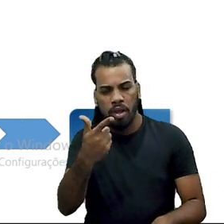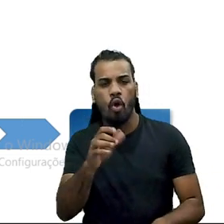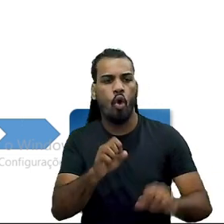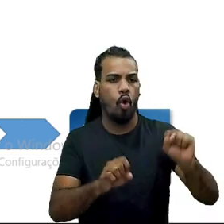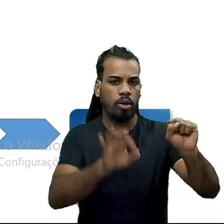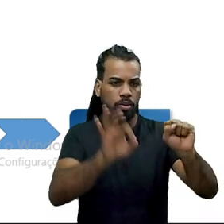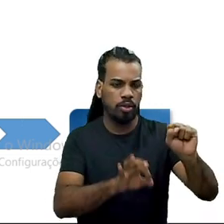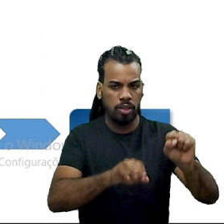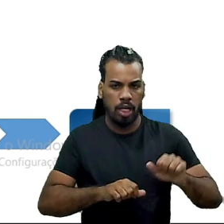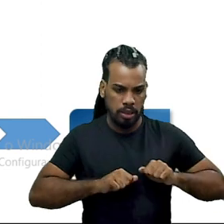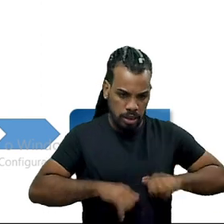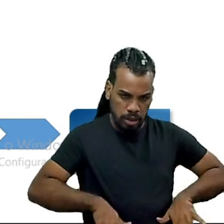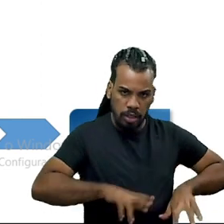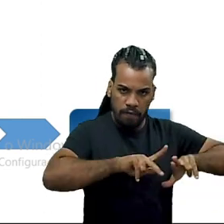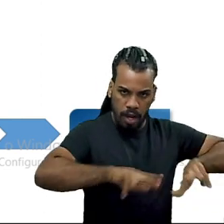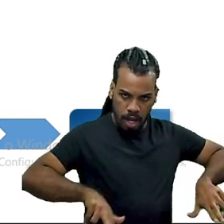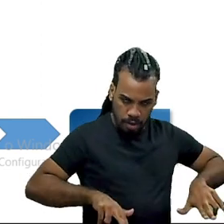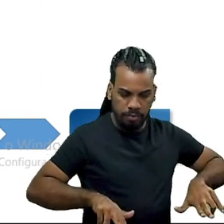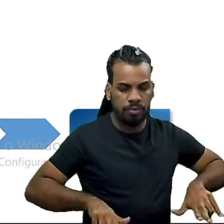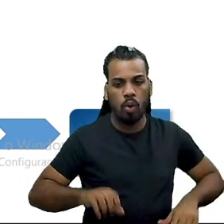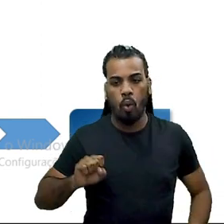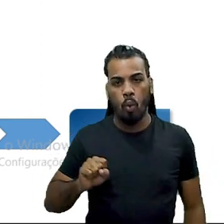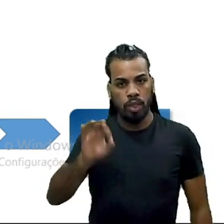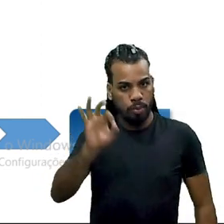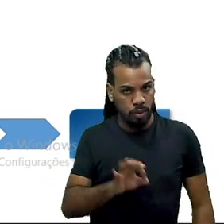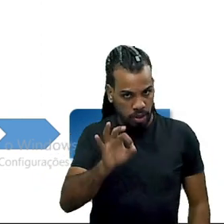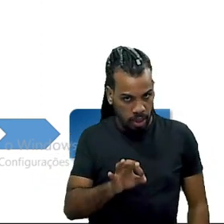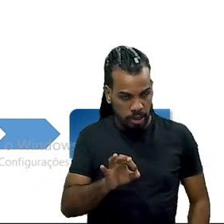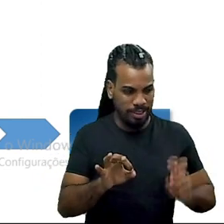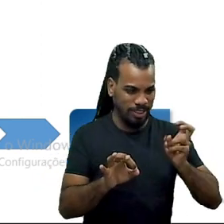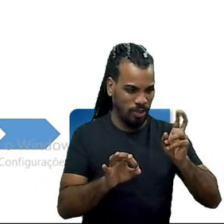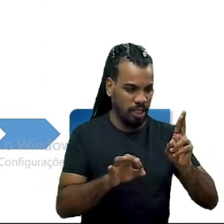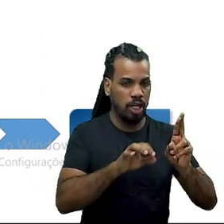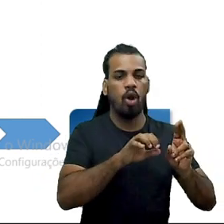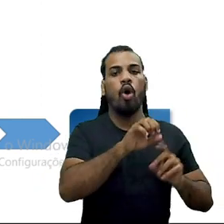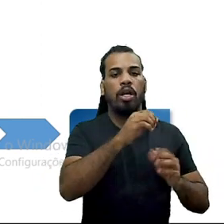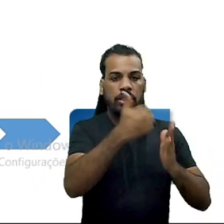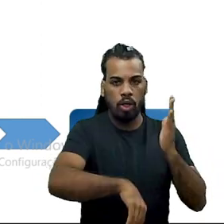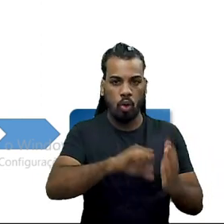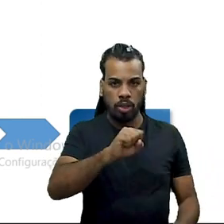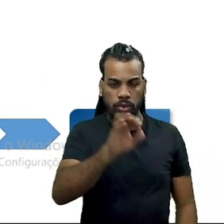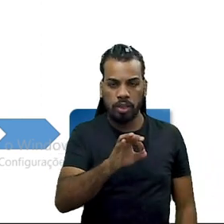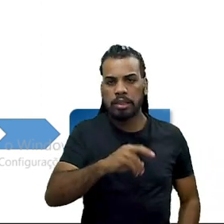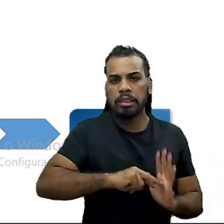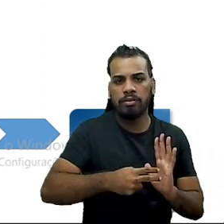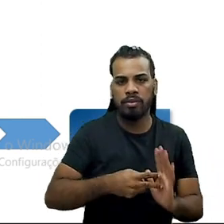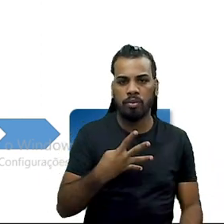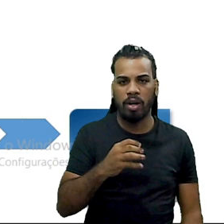era despesa variável. 8% de R$5 significa 40 centavos.